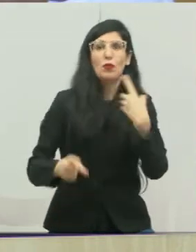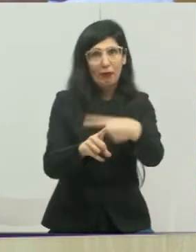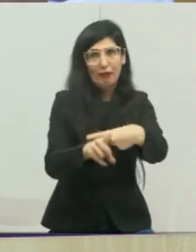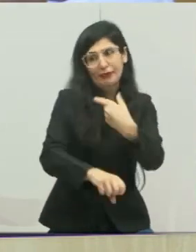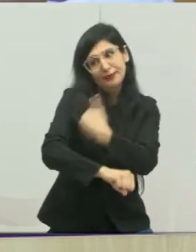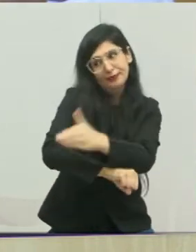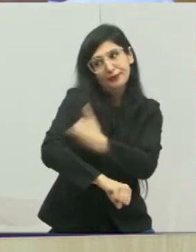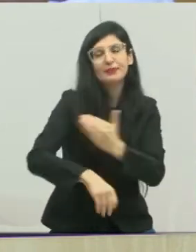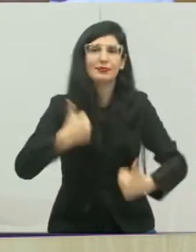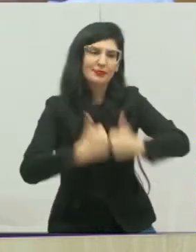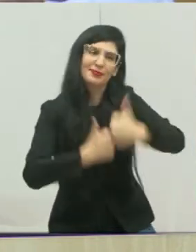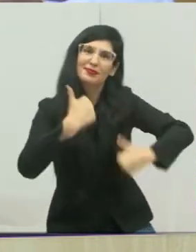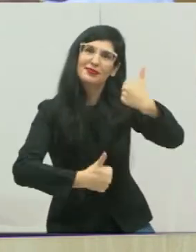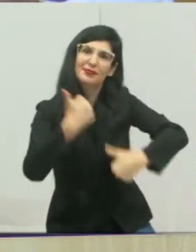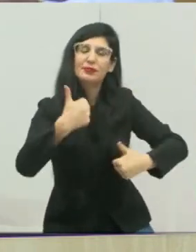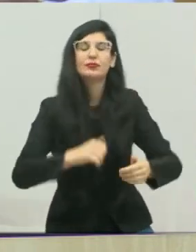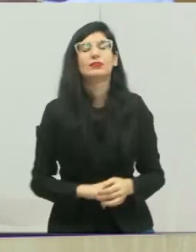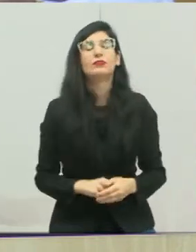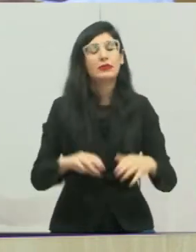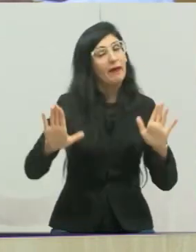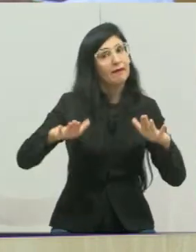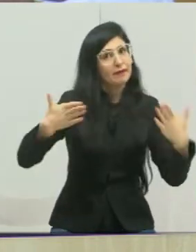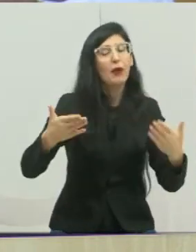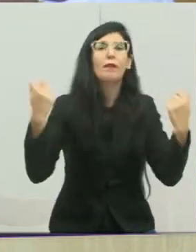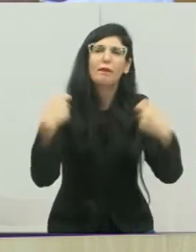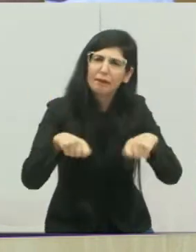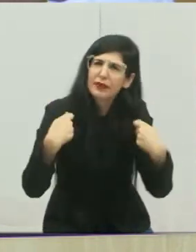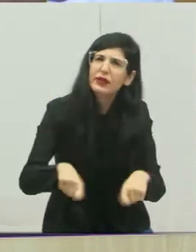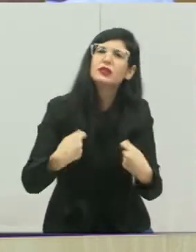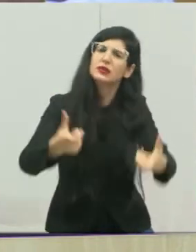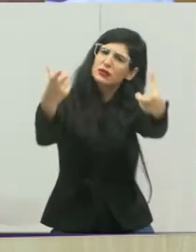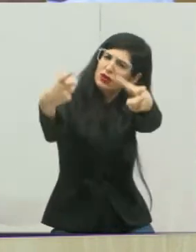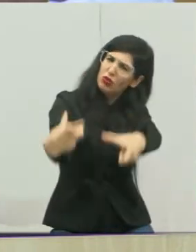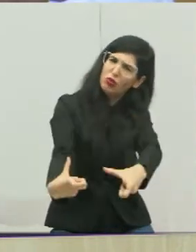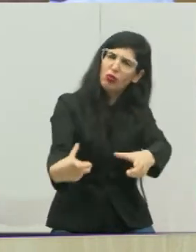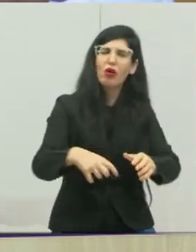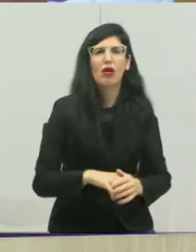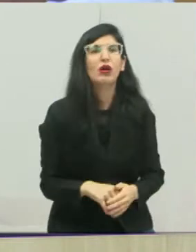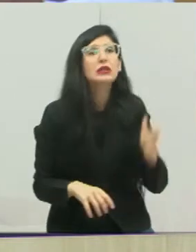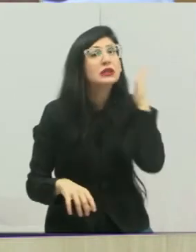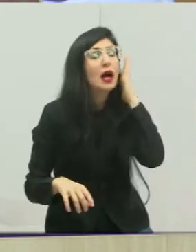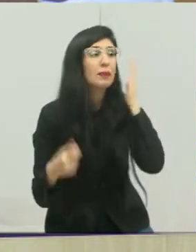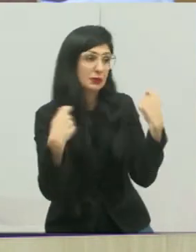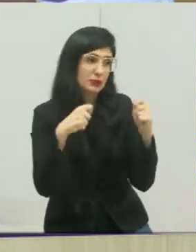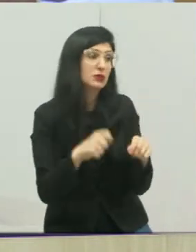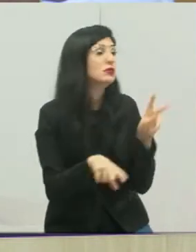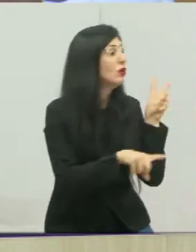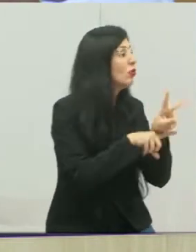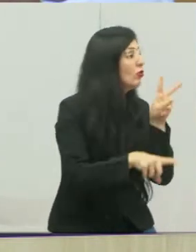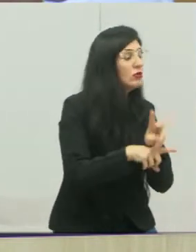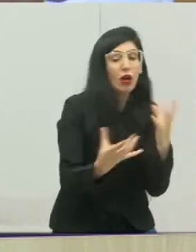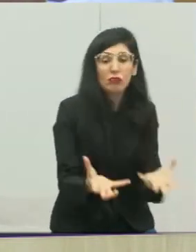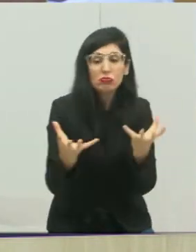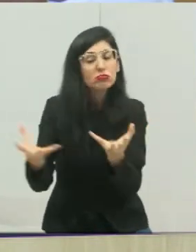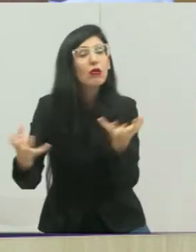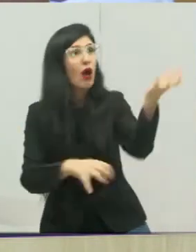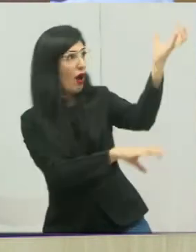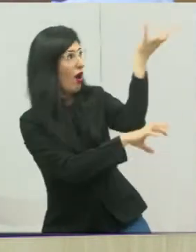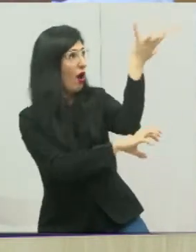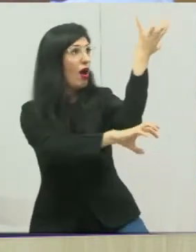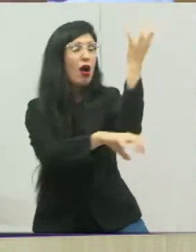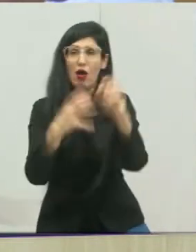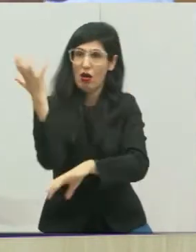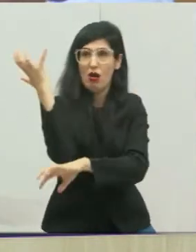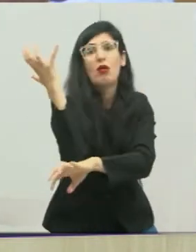este benefício, sendo que a comunidade é ciente da necessidade de manutenção da vegetação, da importância das árvores. Certos